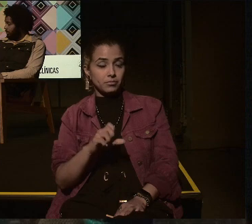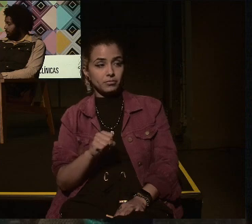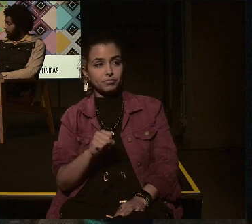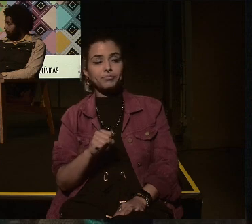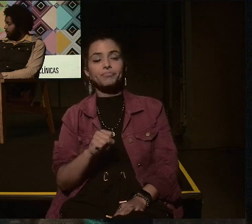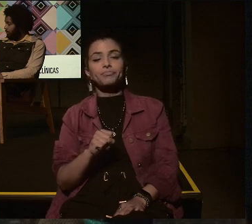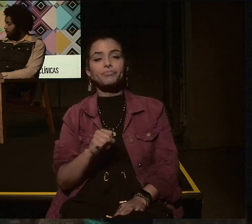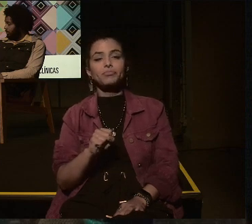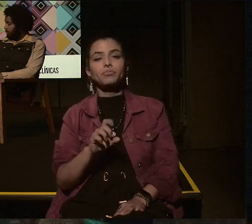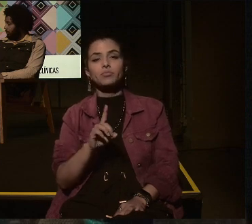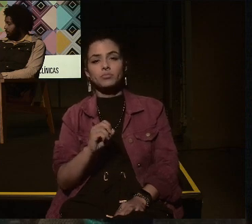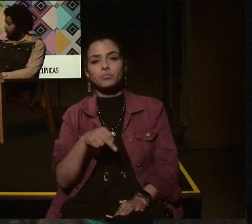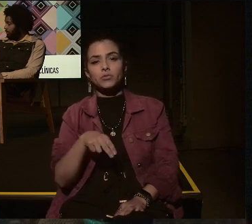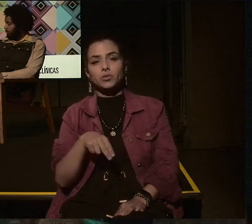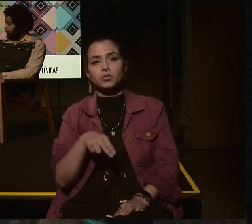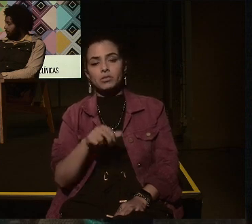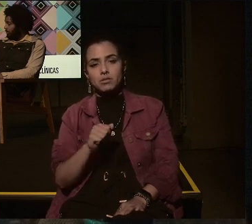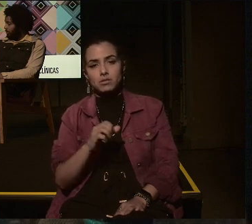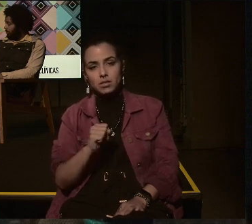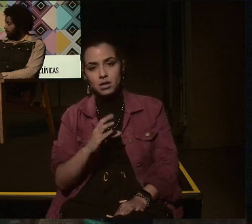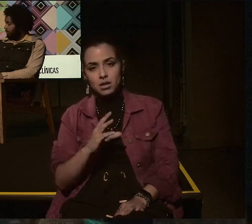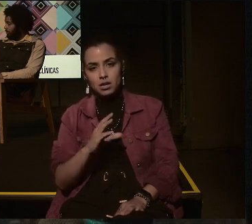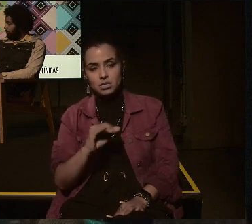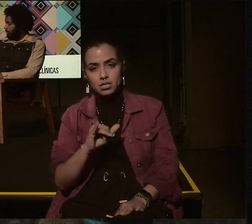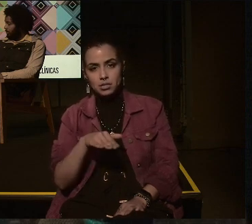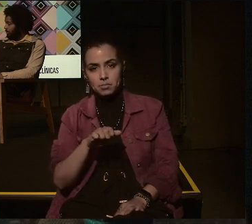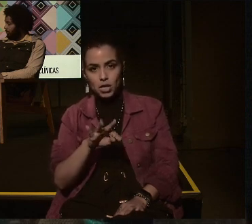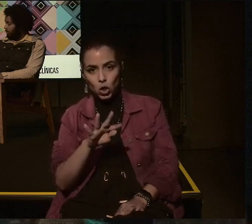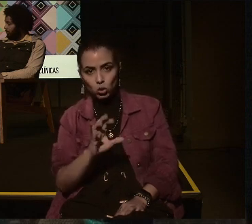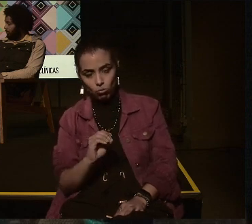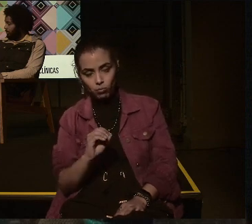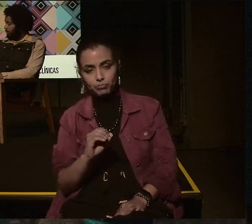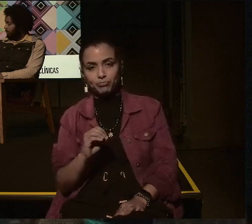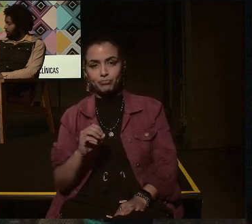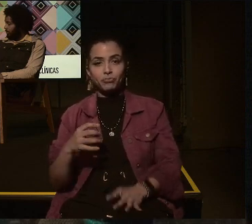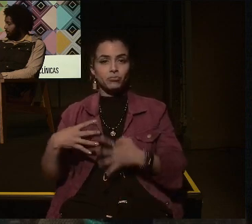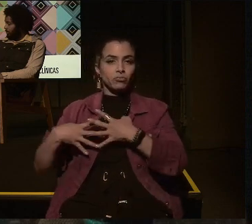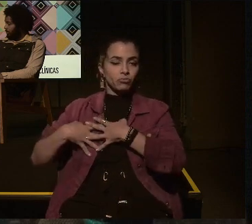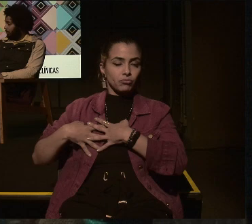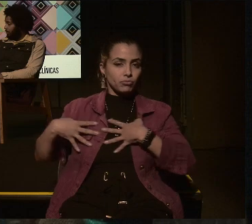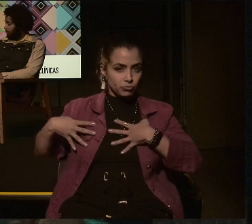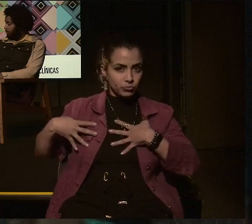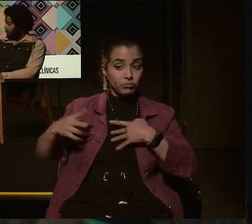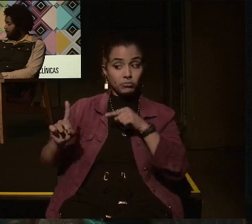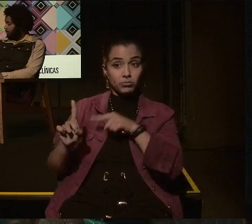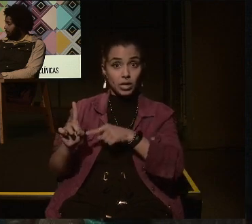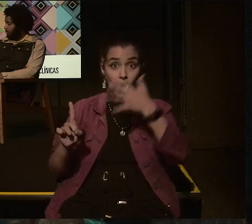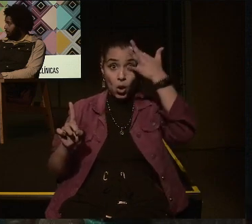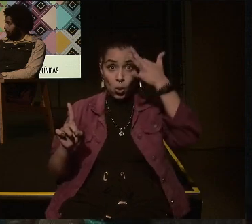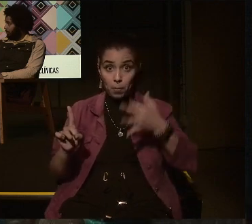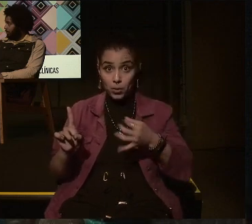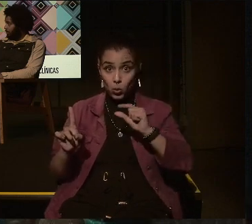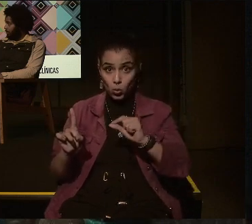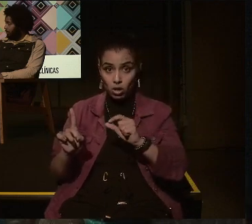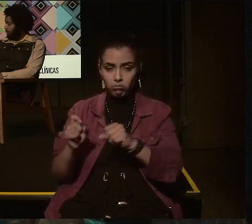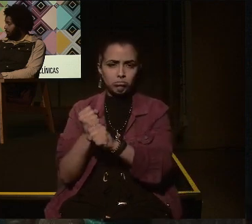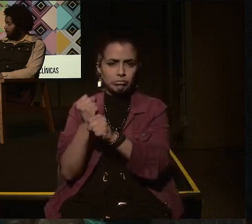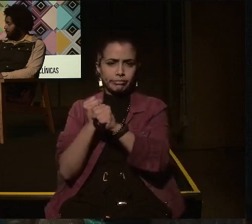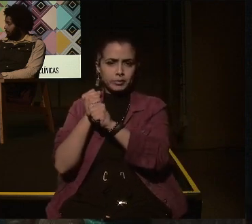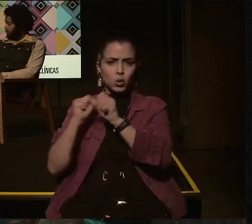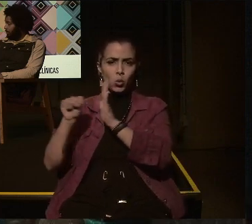compreendeu enquanto ideia-força existente desde o século XVI, enquanto